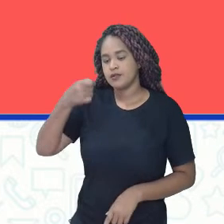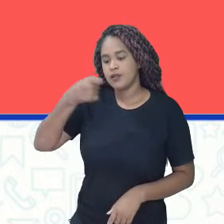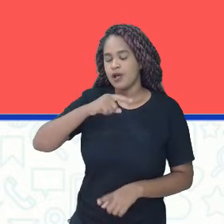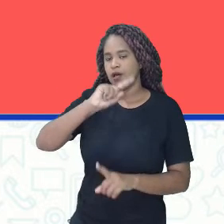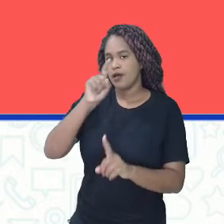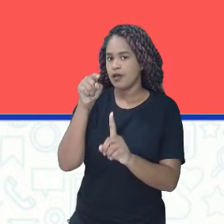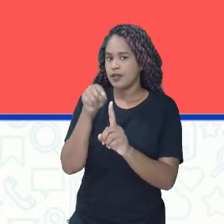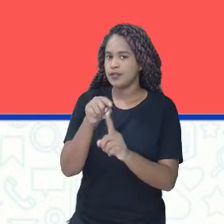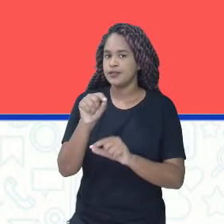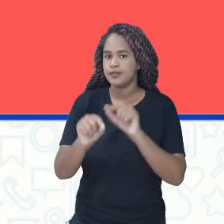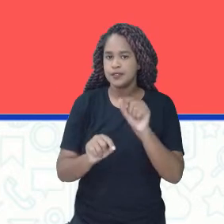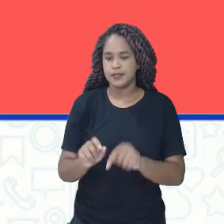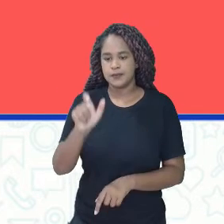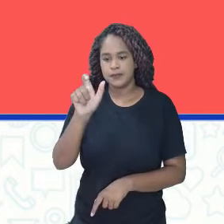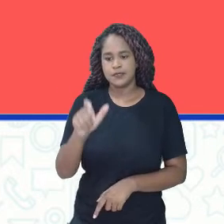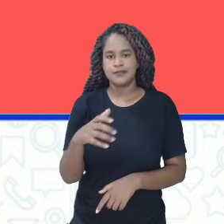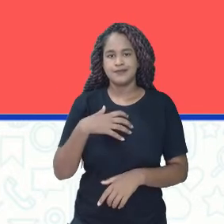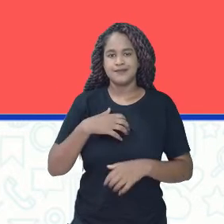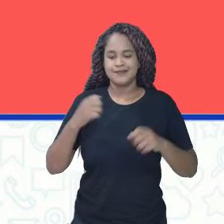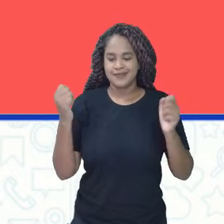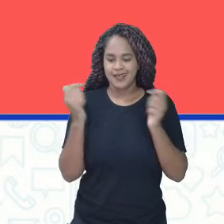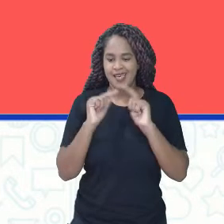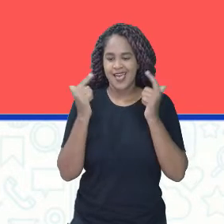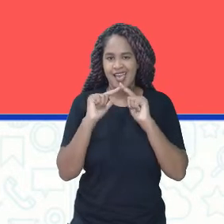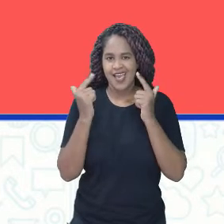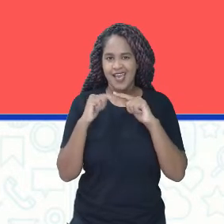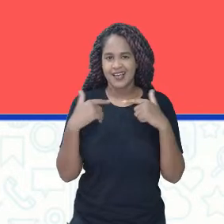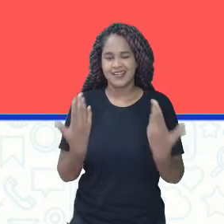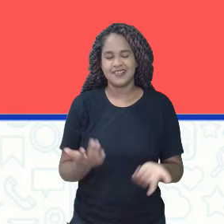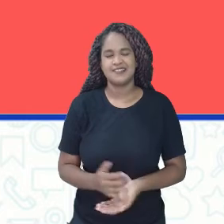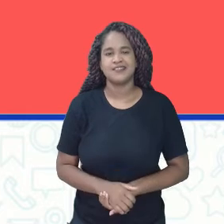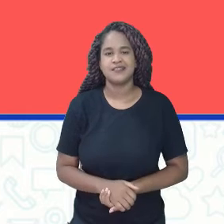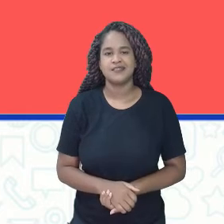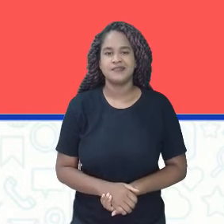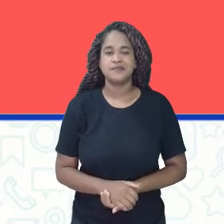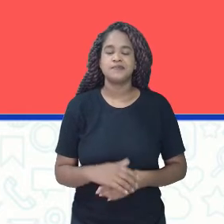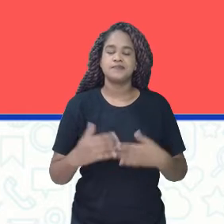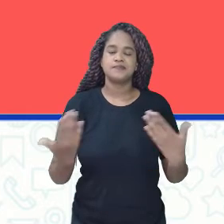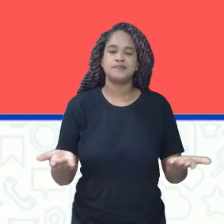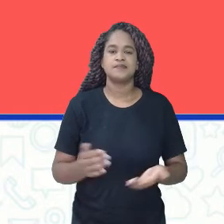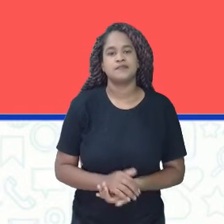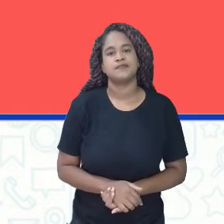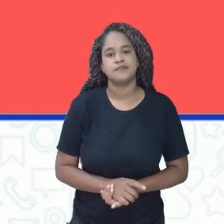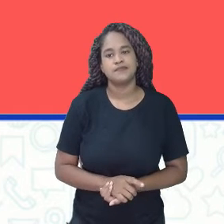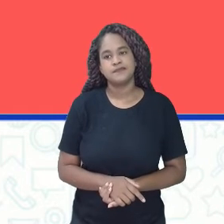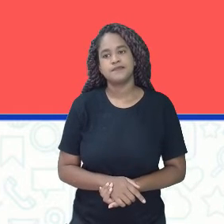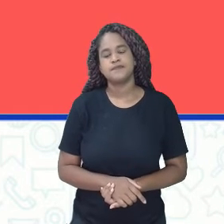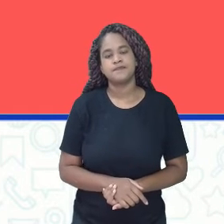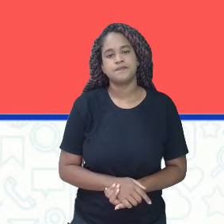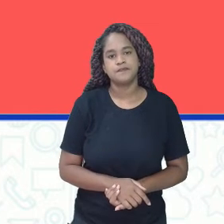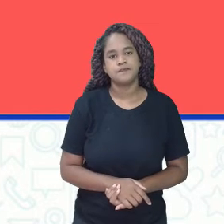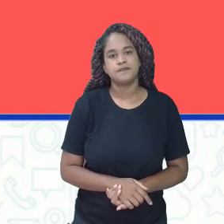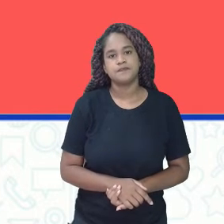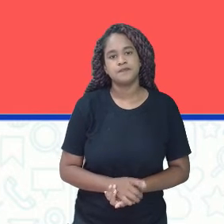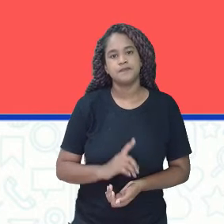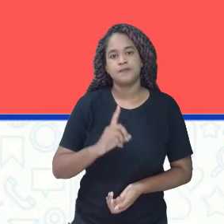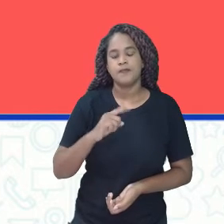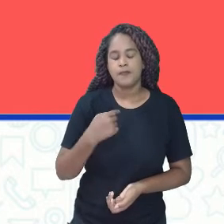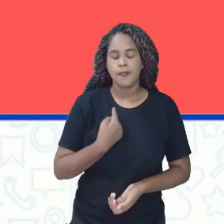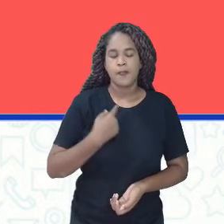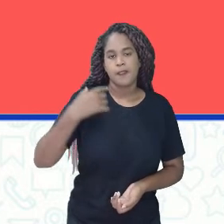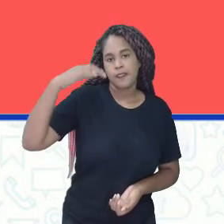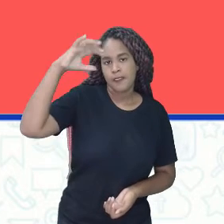função, não é? Provocar o riso. E nós estamos realmente assim,